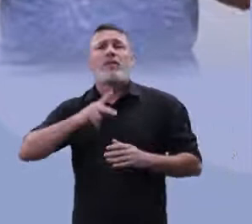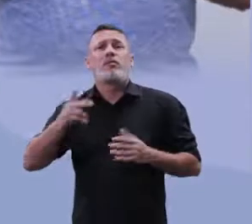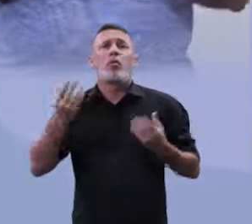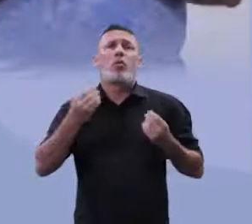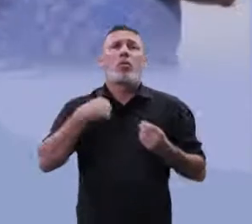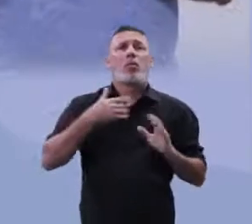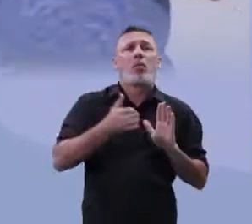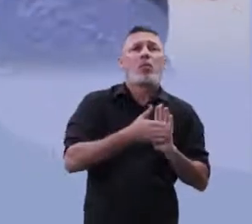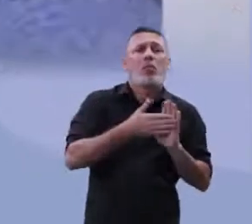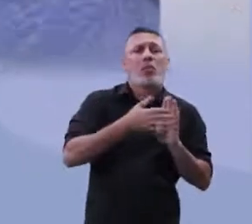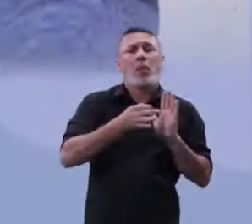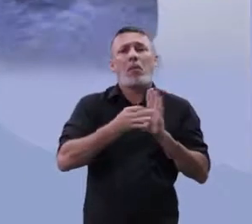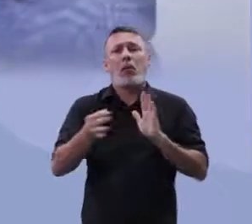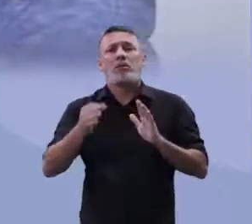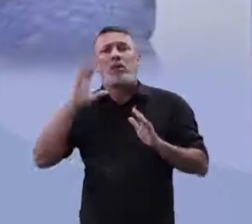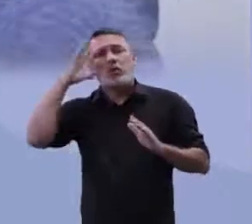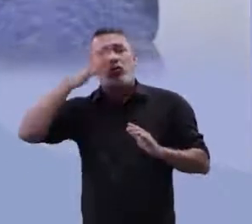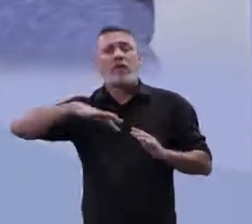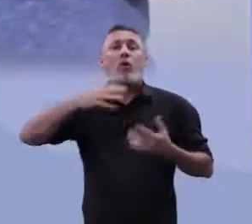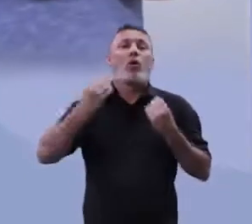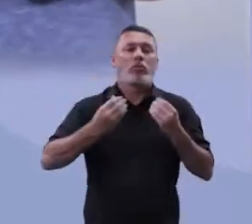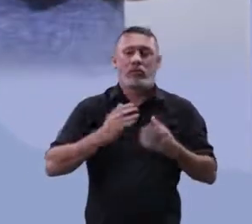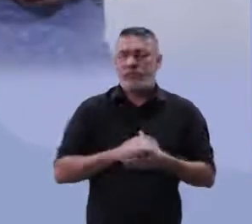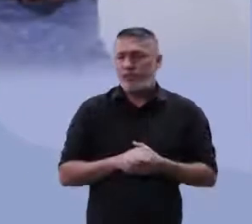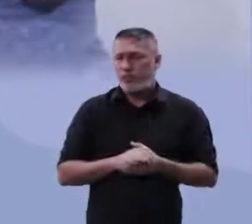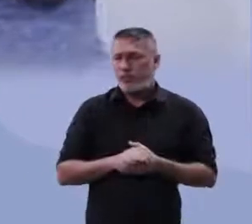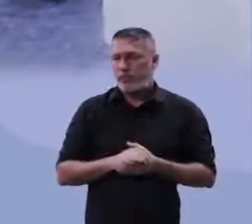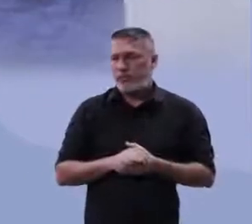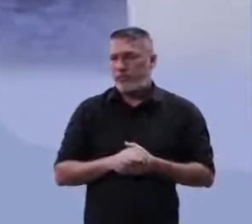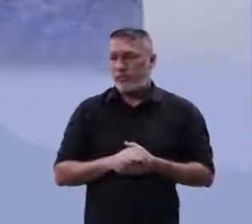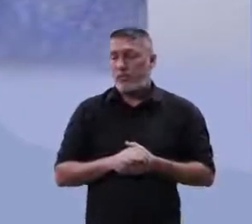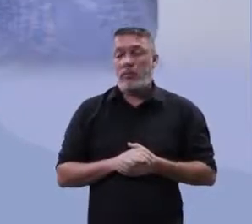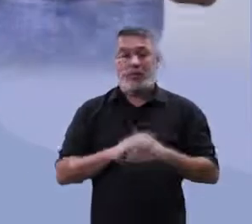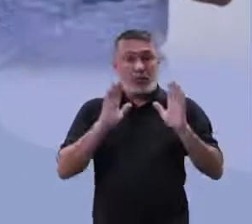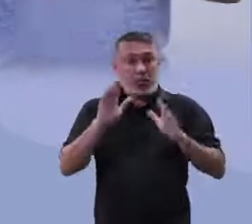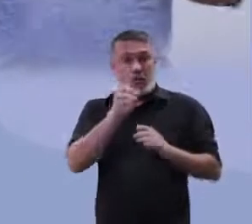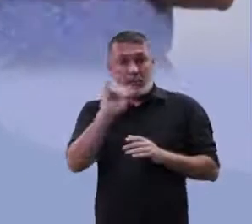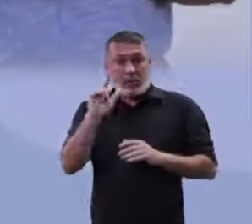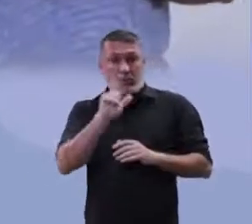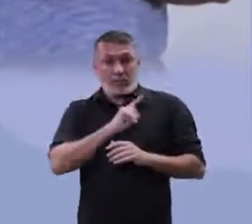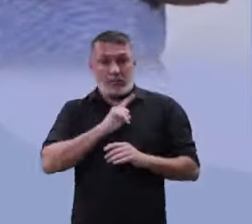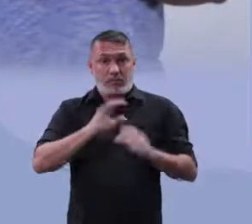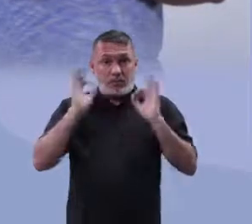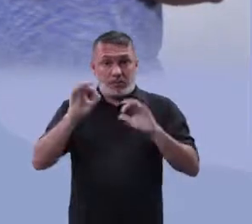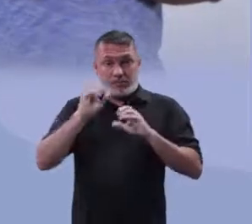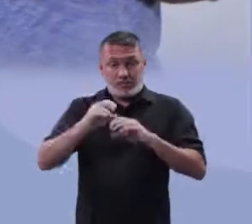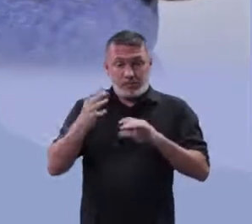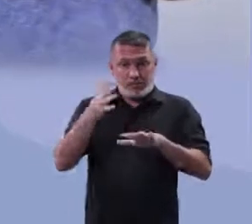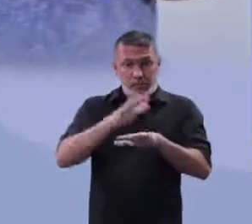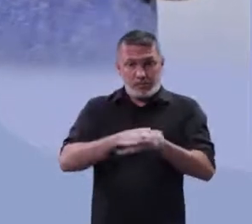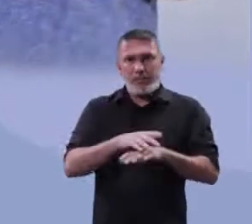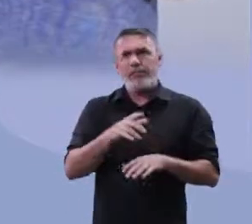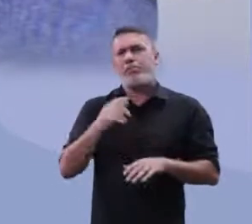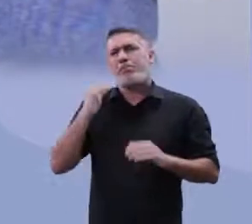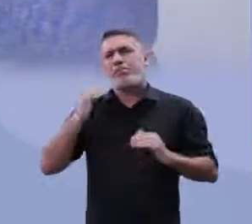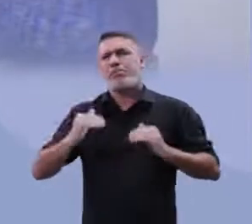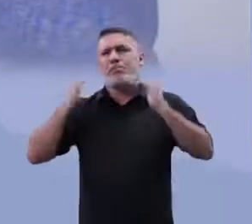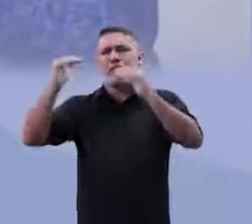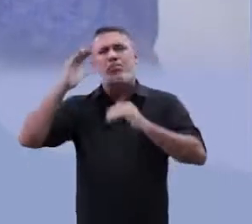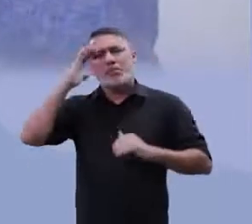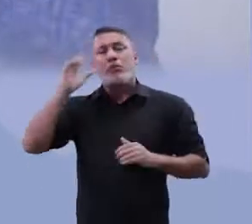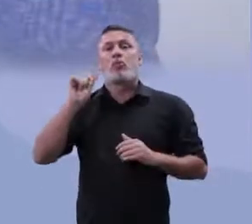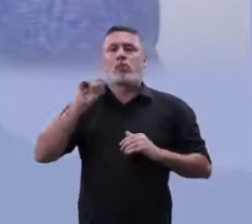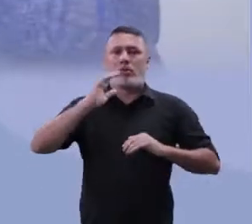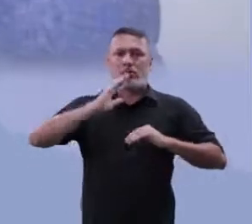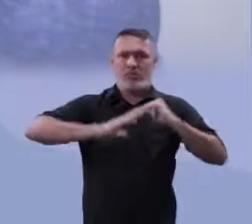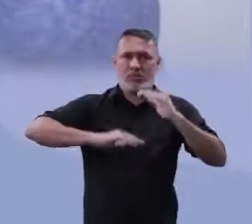fazer enquanto proposta de intervenção? Se liga só, para que haja de fato, né, uma educação inclusiva, é imprescindível